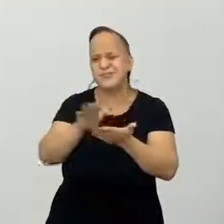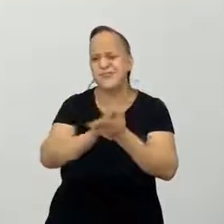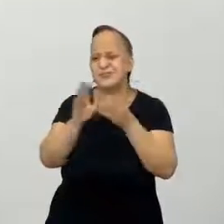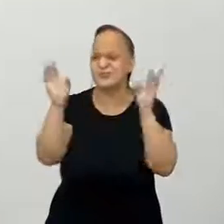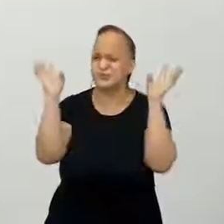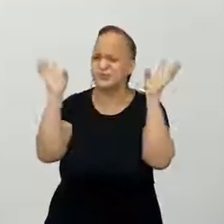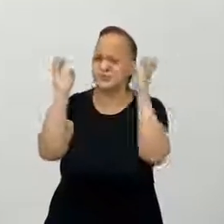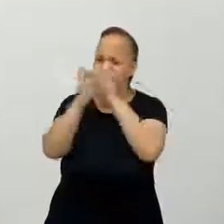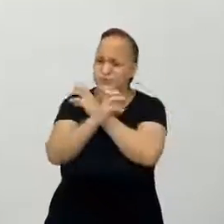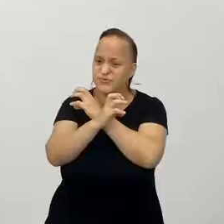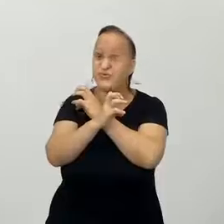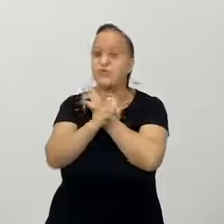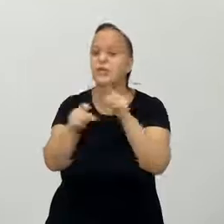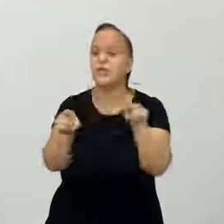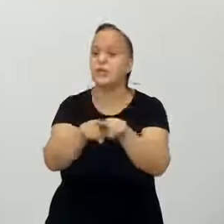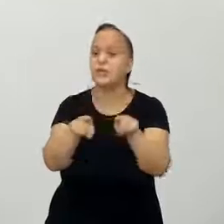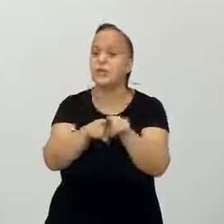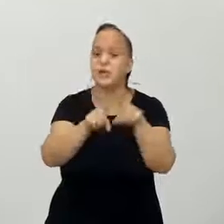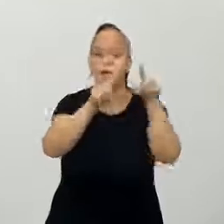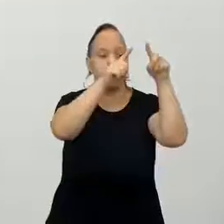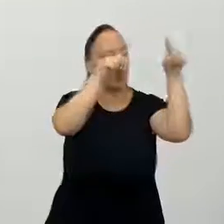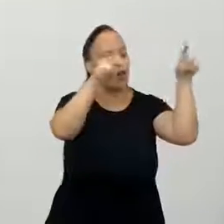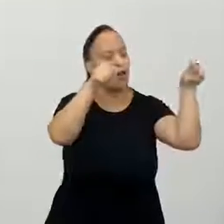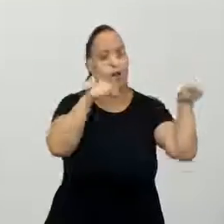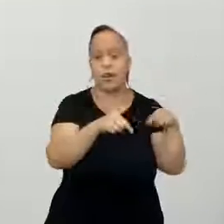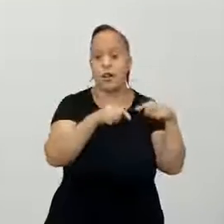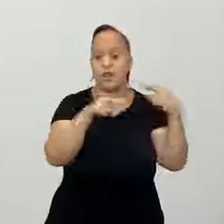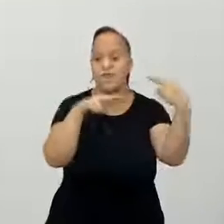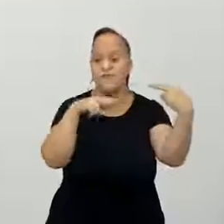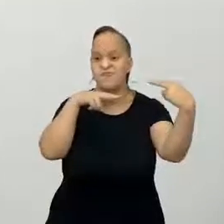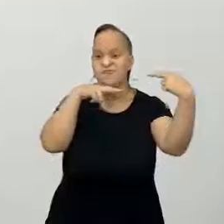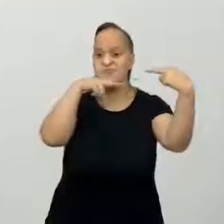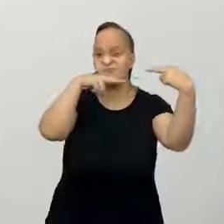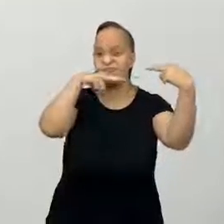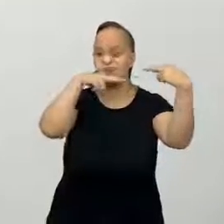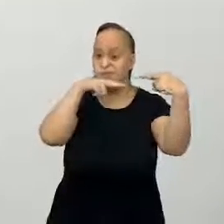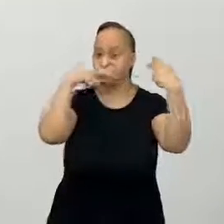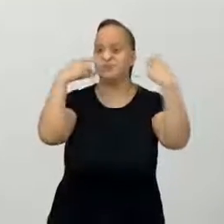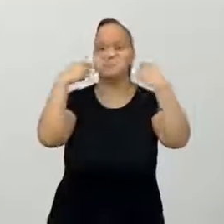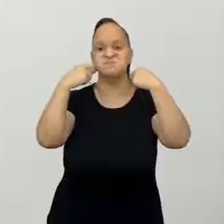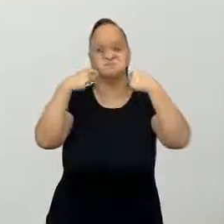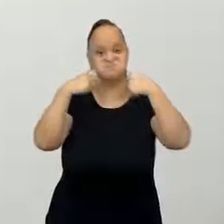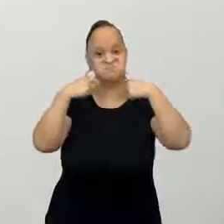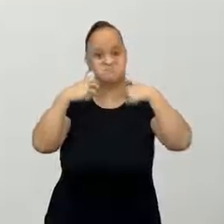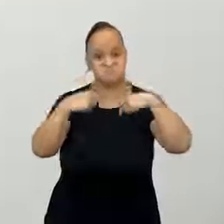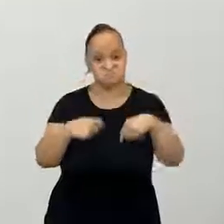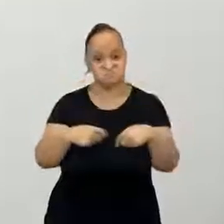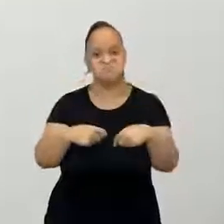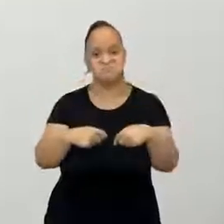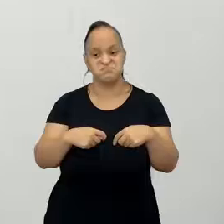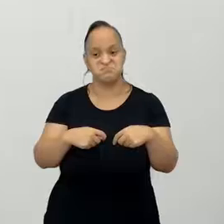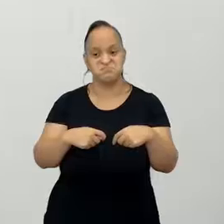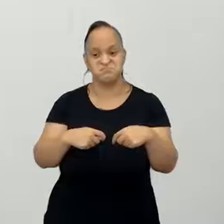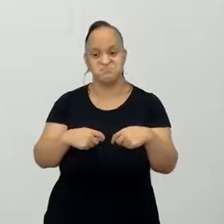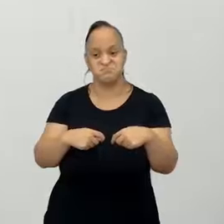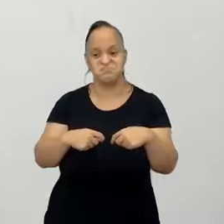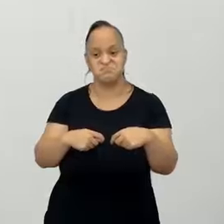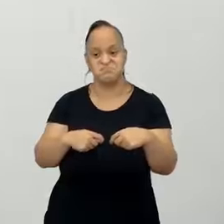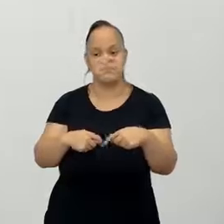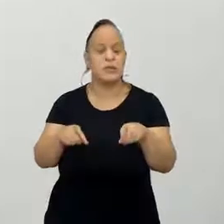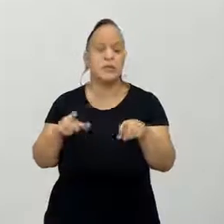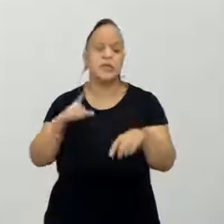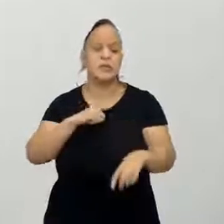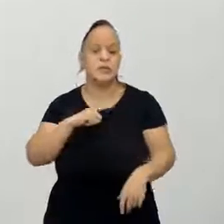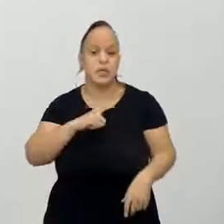pensar em exposições que são virtuais também, né? Então monta uma exposição virtual, disponibiliza, tem muitas escolas que têm